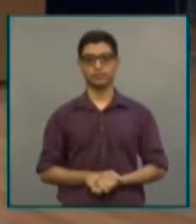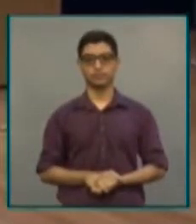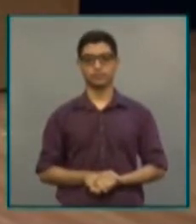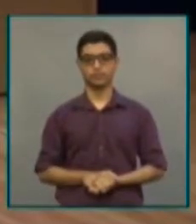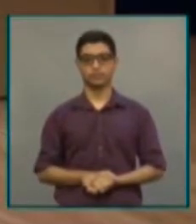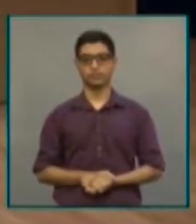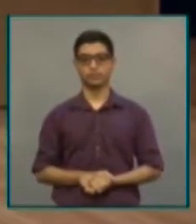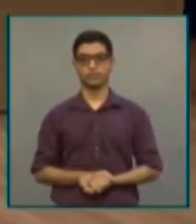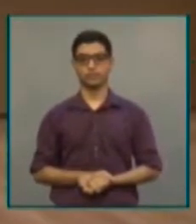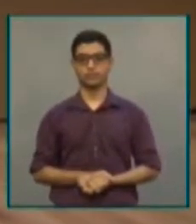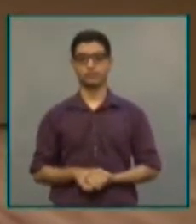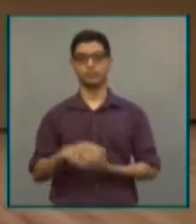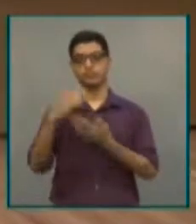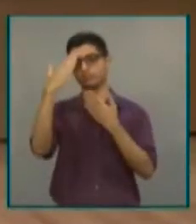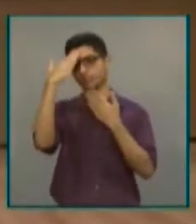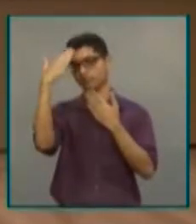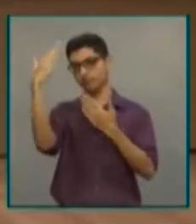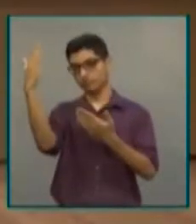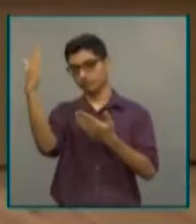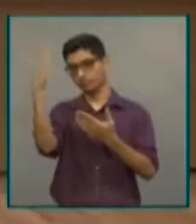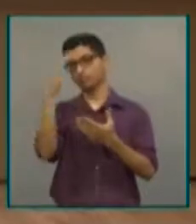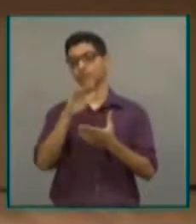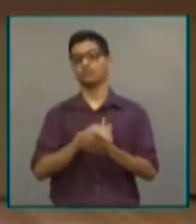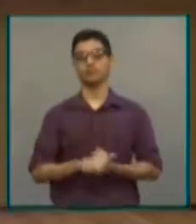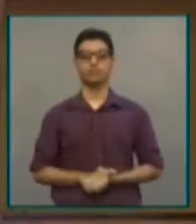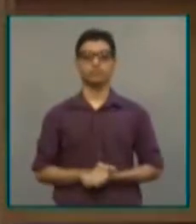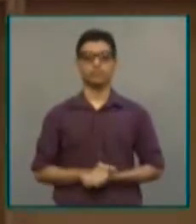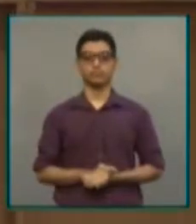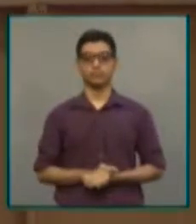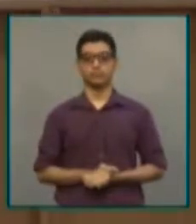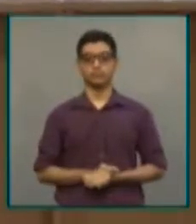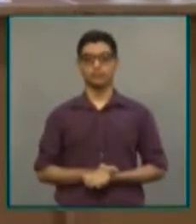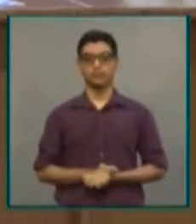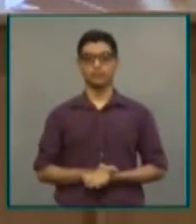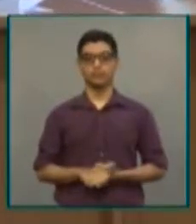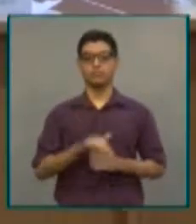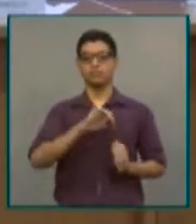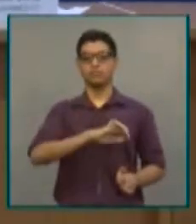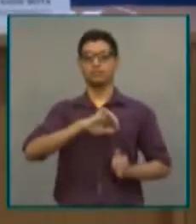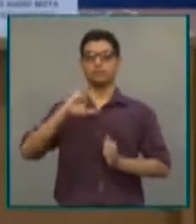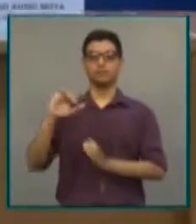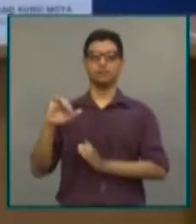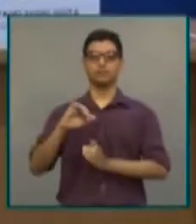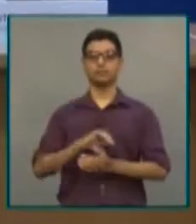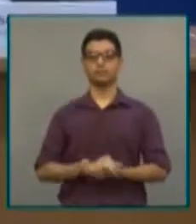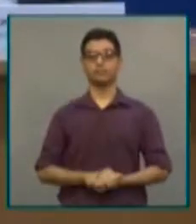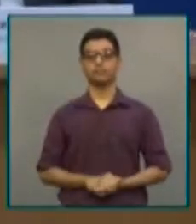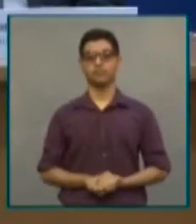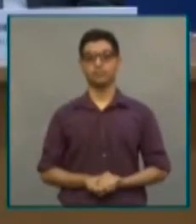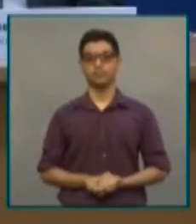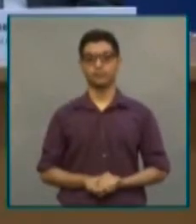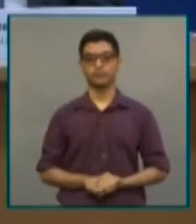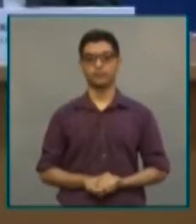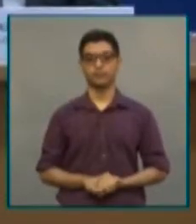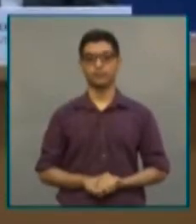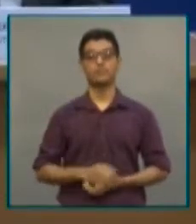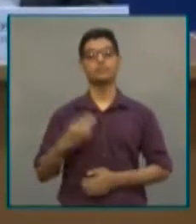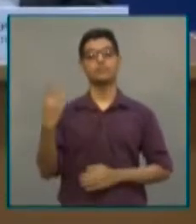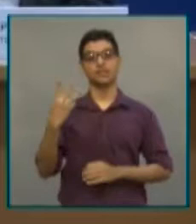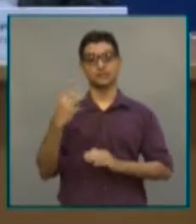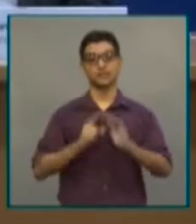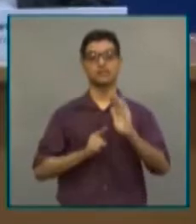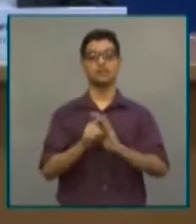A presidência agradece, candidata Regina Jansen, e passamos agora à terceira pergunta, que